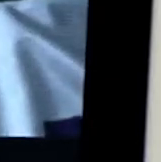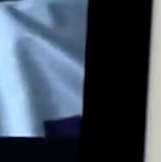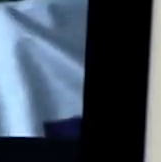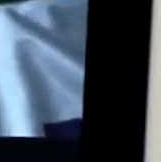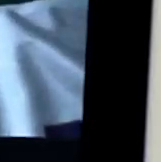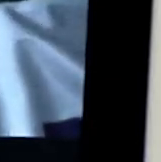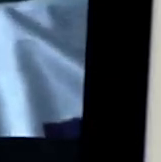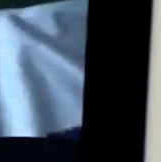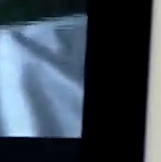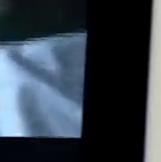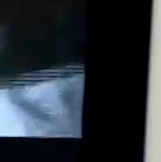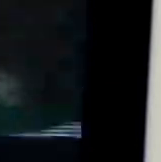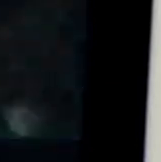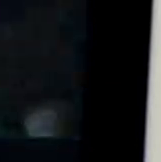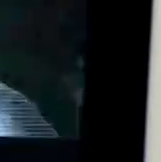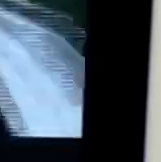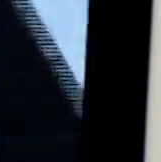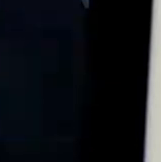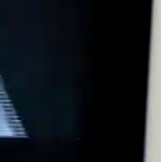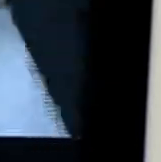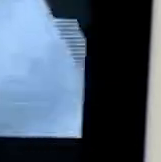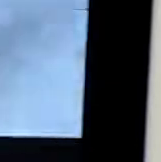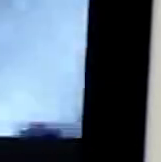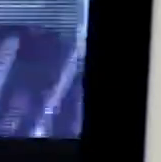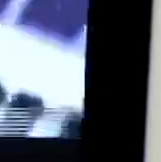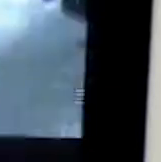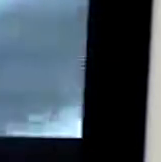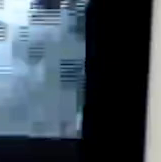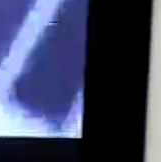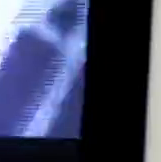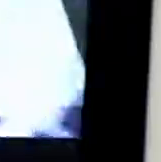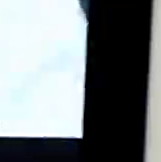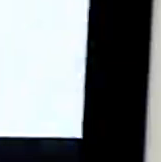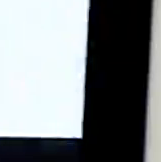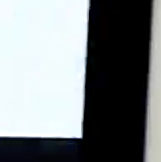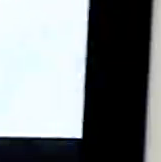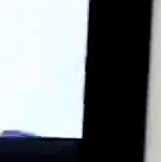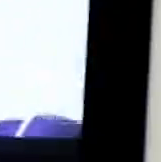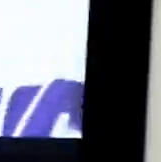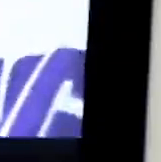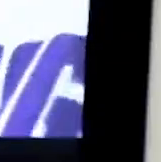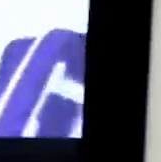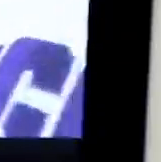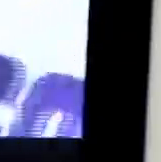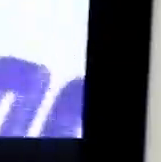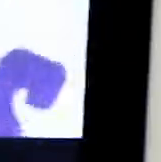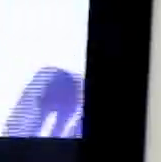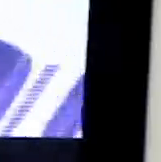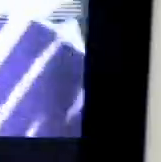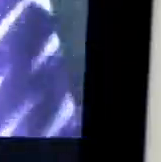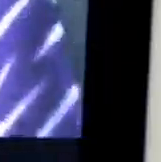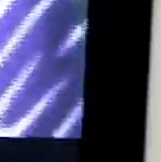práticas como essa. Né? Senhora, a senhora não aplicou nada aí não, senhora. Para com isso.